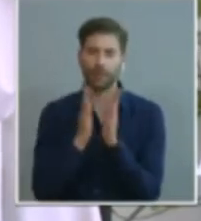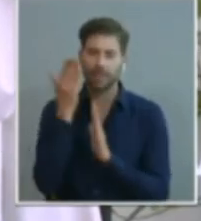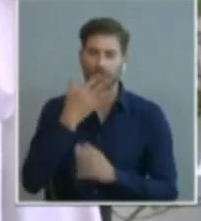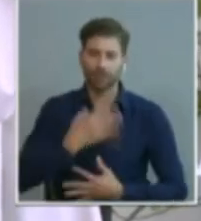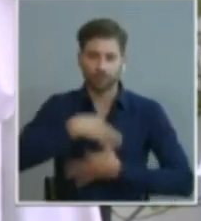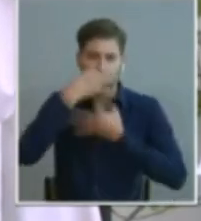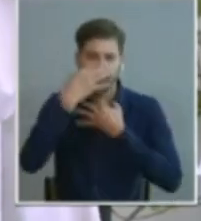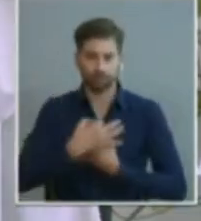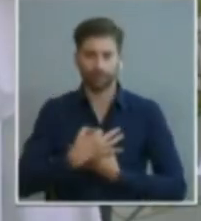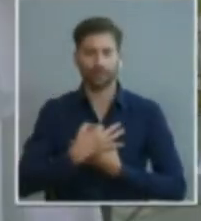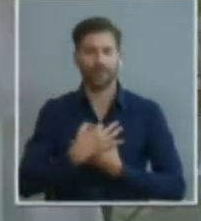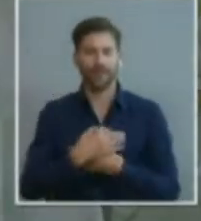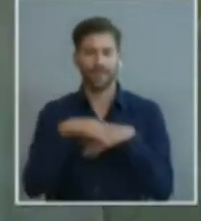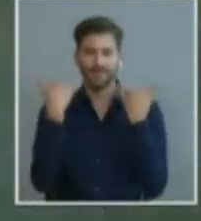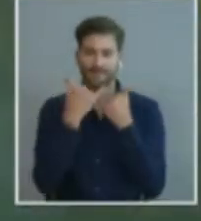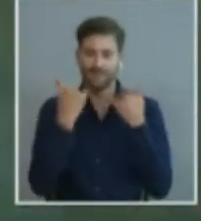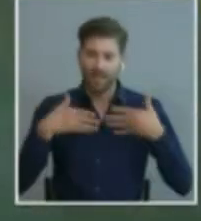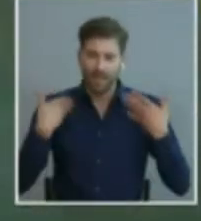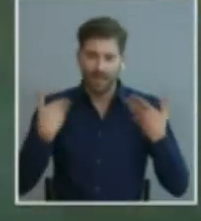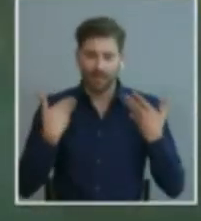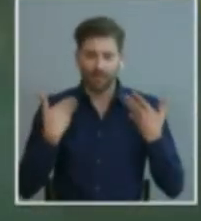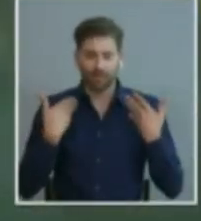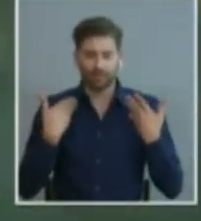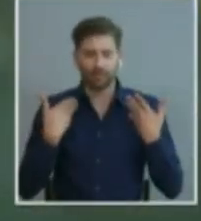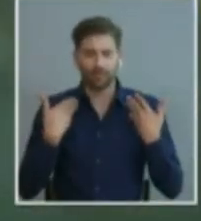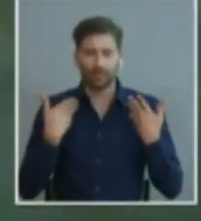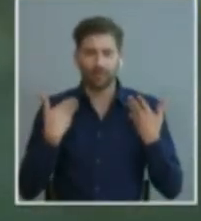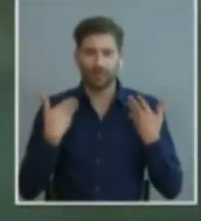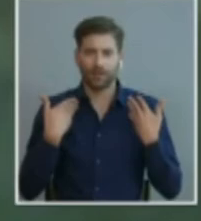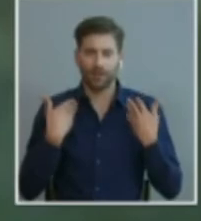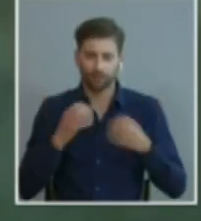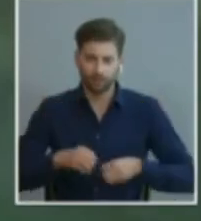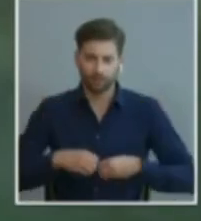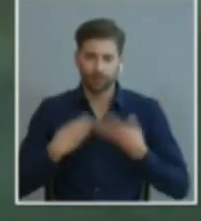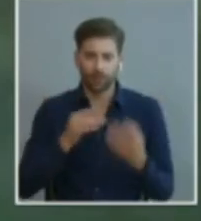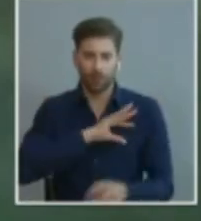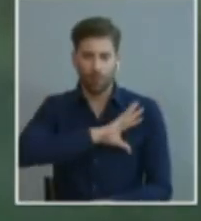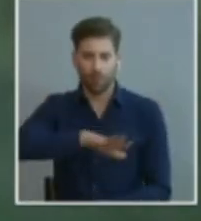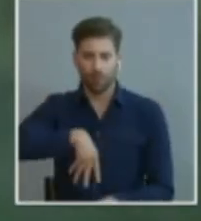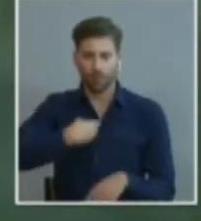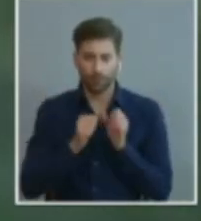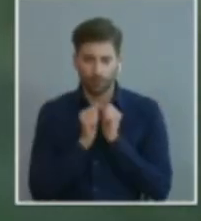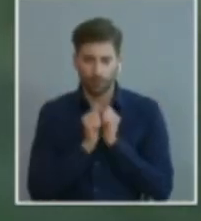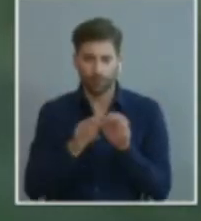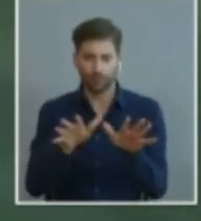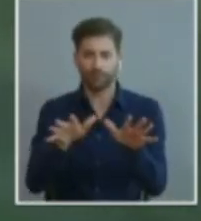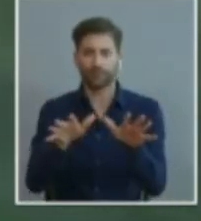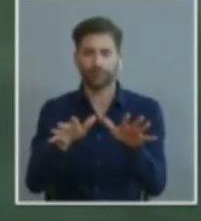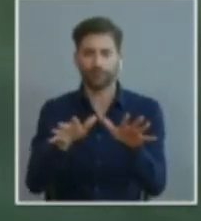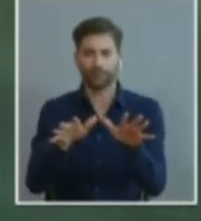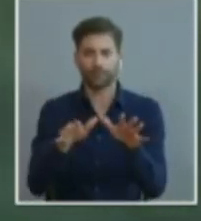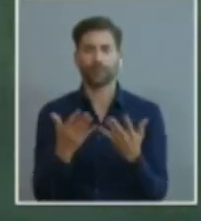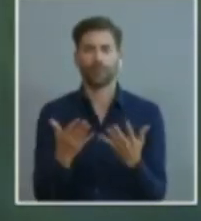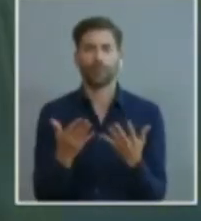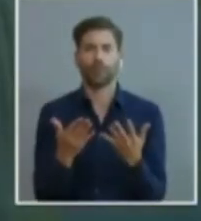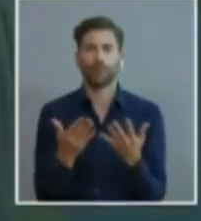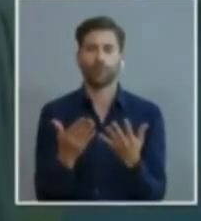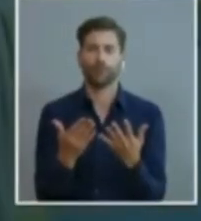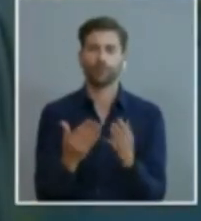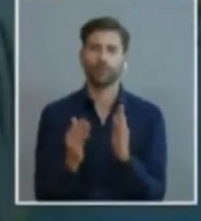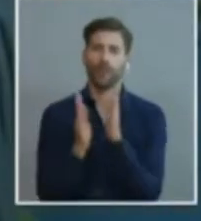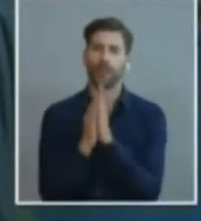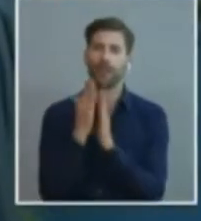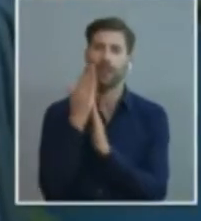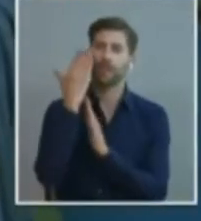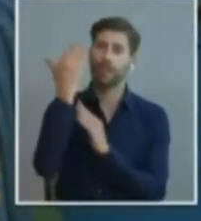nosso entusiasmo e a nossa alegria chegasse ao mundo inteiro. E vamos então invocar de